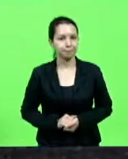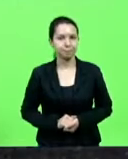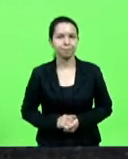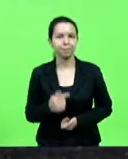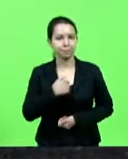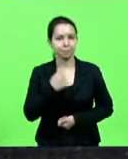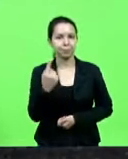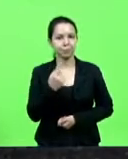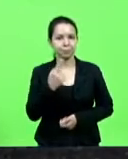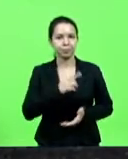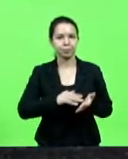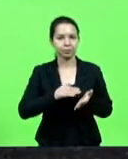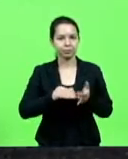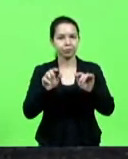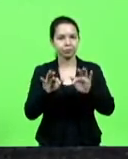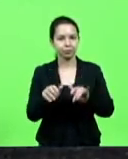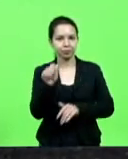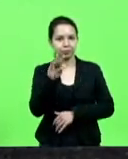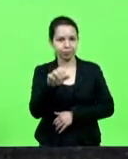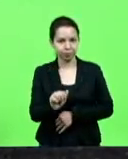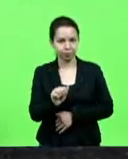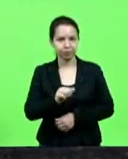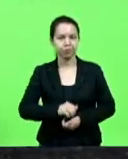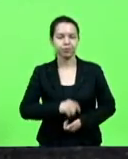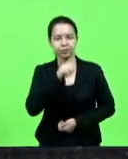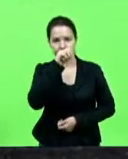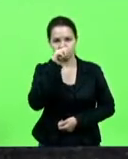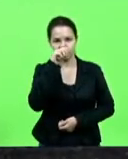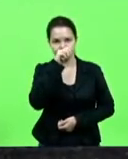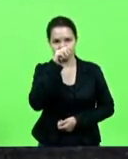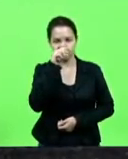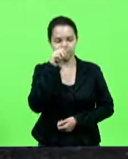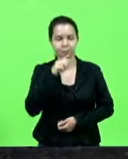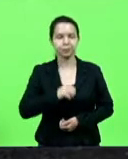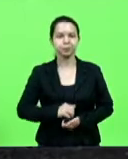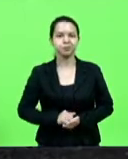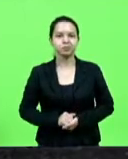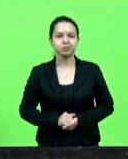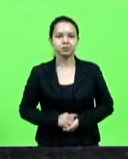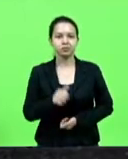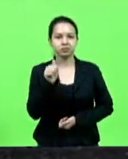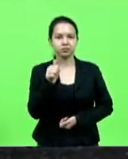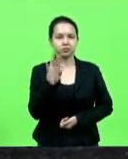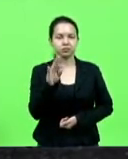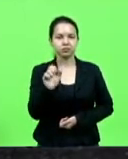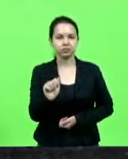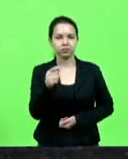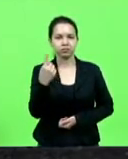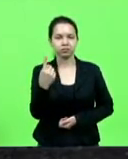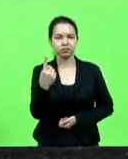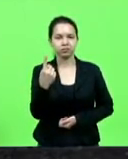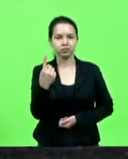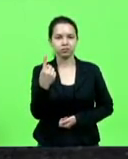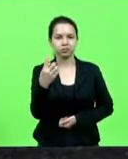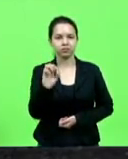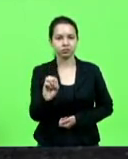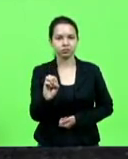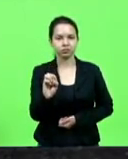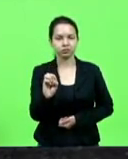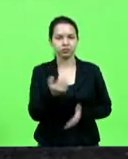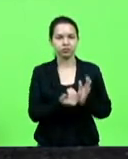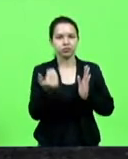eu primeiro secretário lavrei a presente ata. Ata da décima sessão extraordinária da terceira sessão